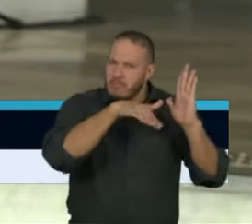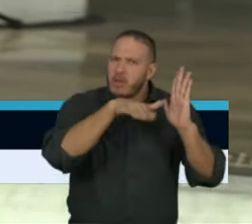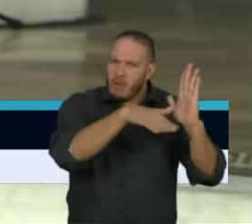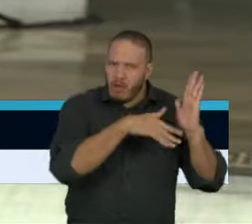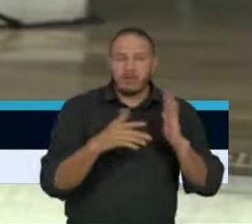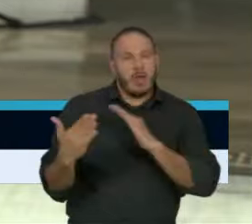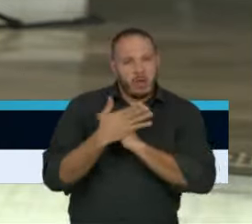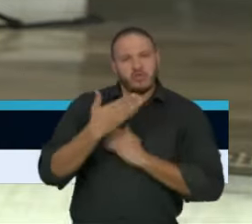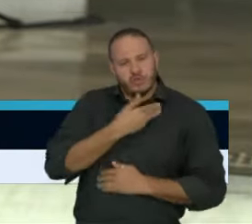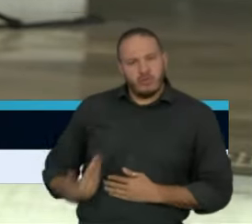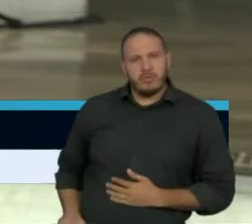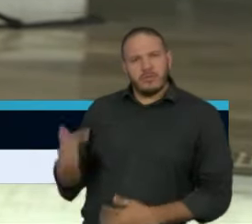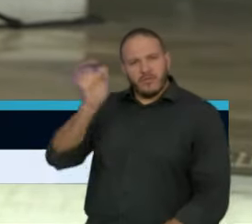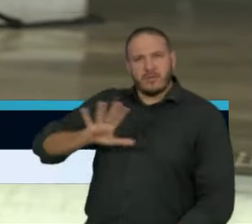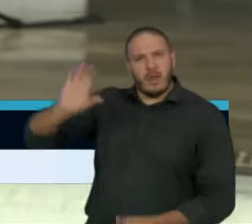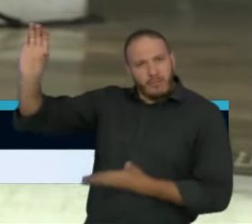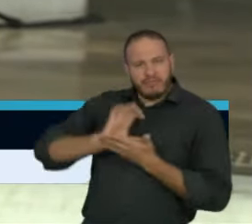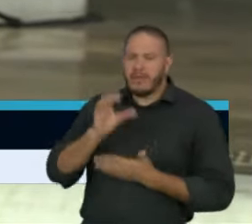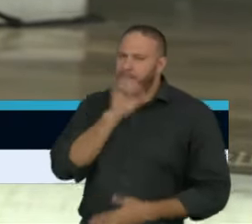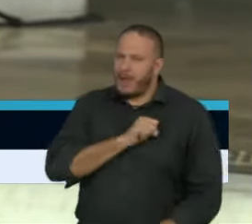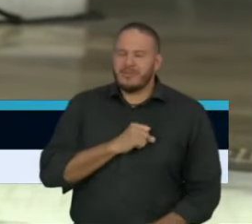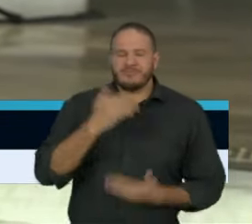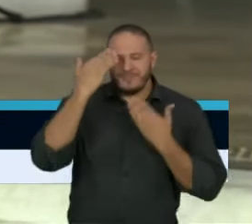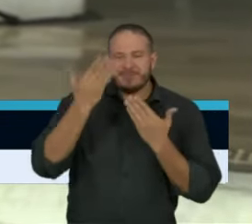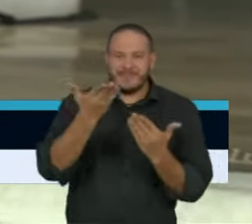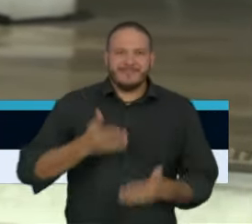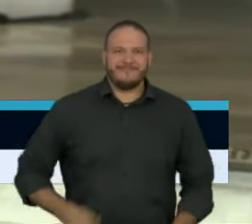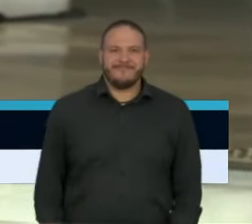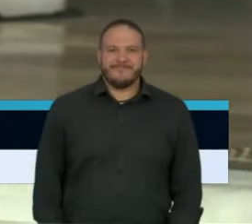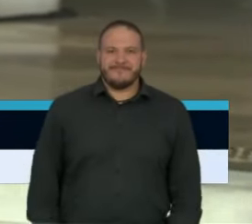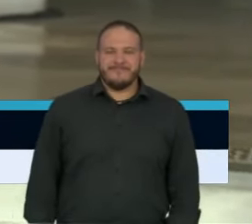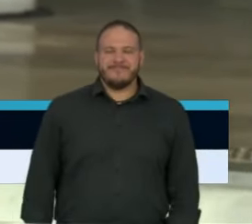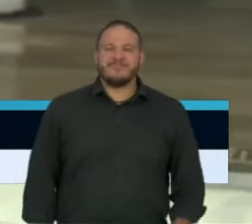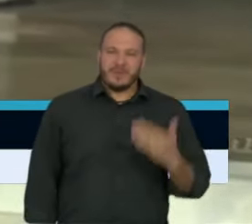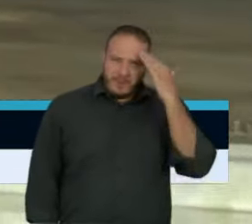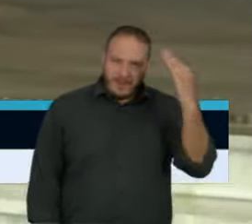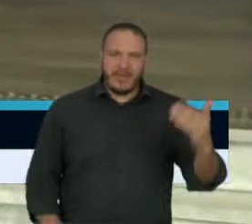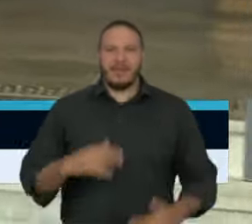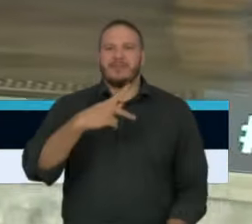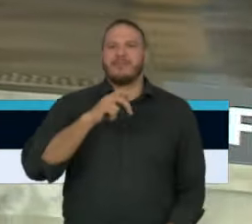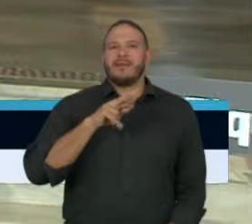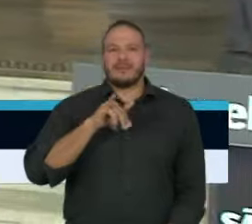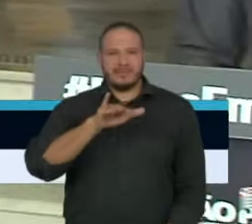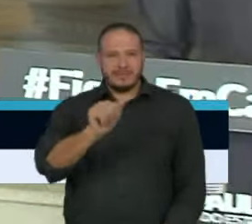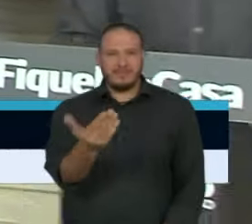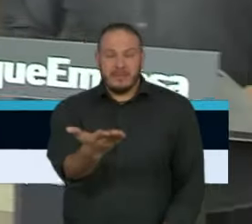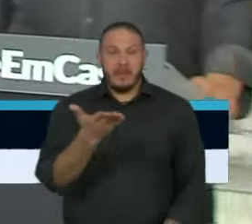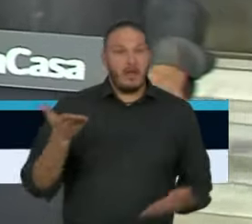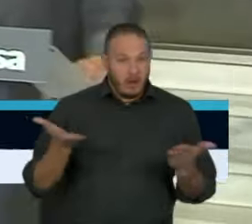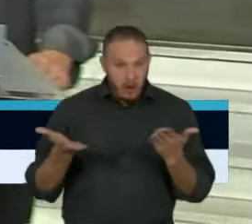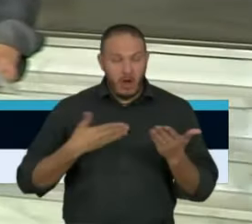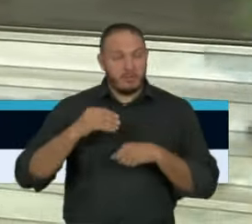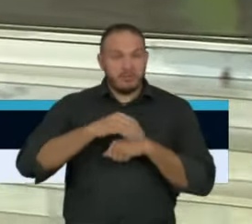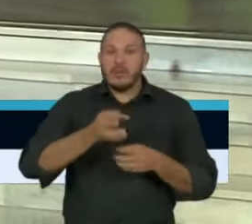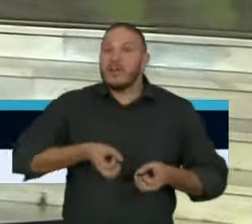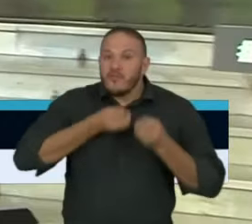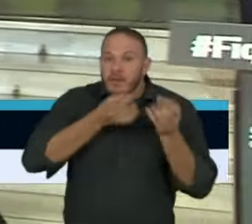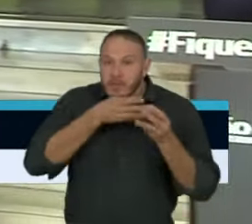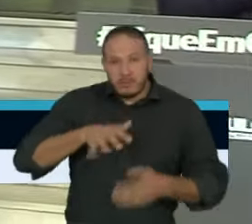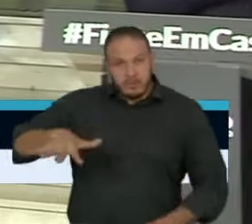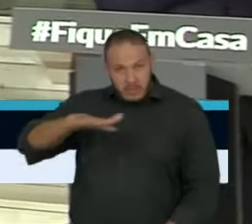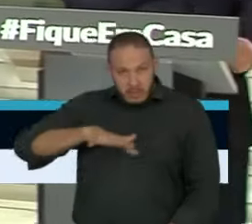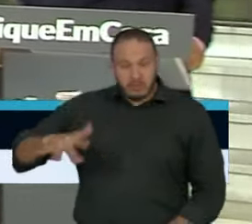federal chegue o mais rápido possível. Muito obrigado. Obrigado, Patrícia Ellen. Vamos agora às informações do setor de